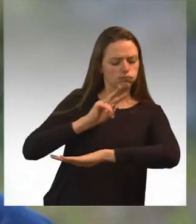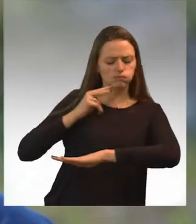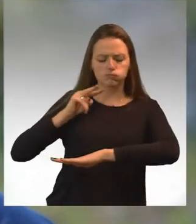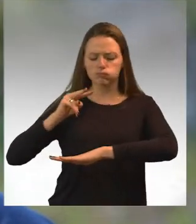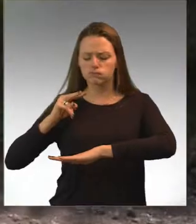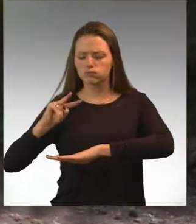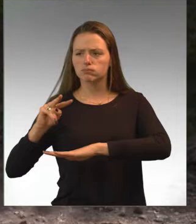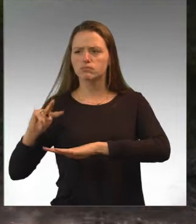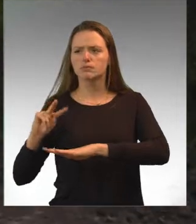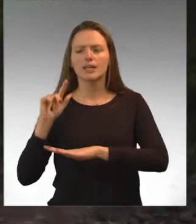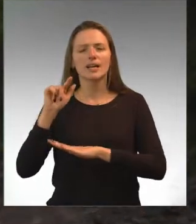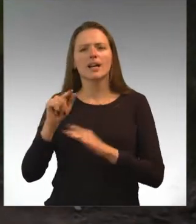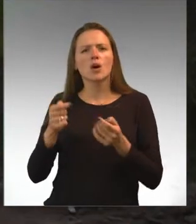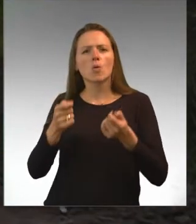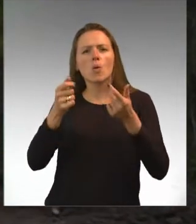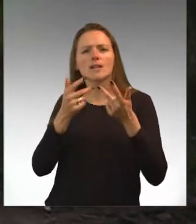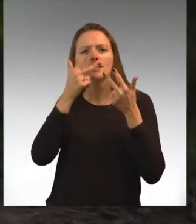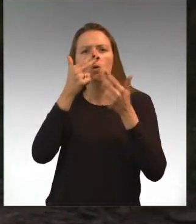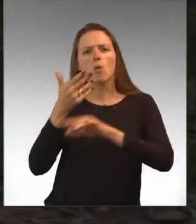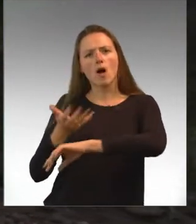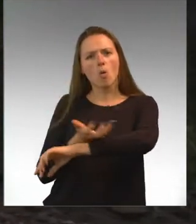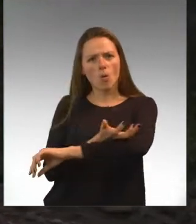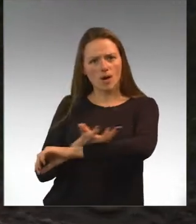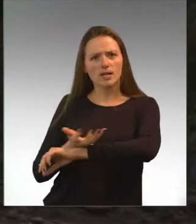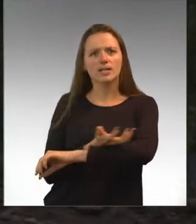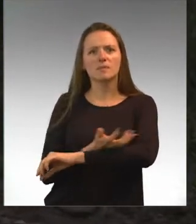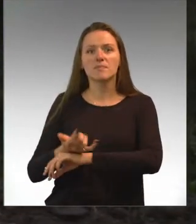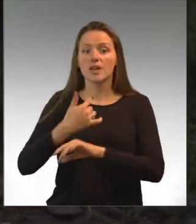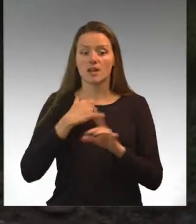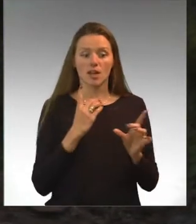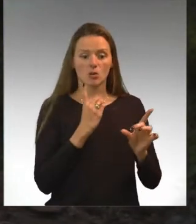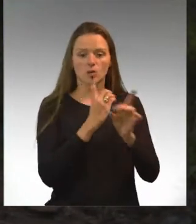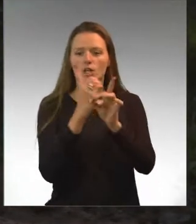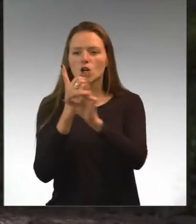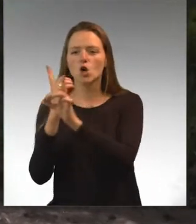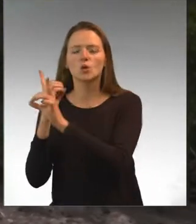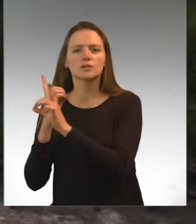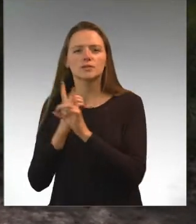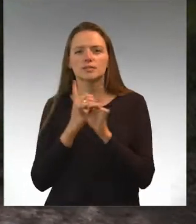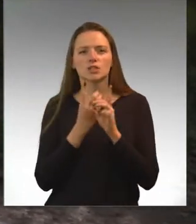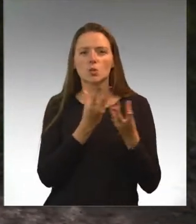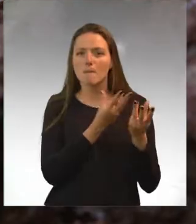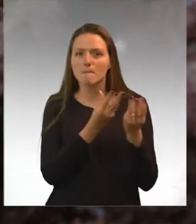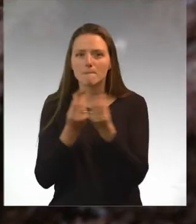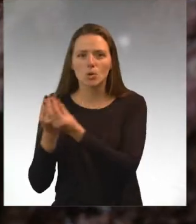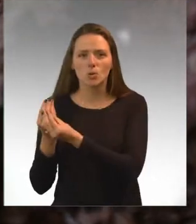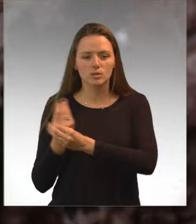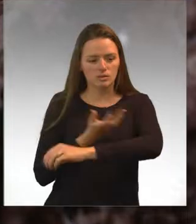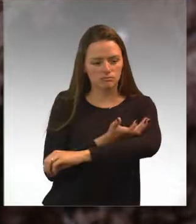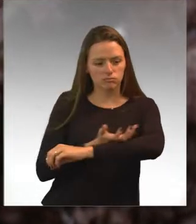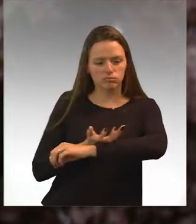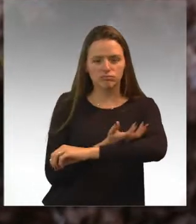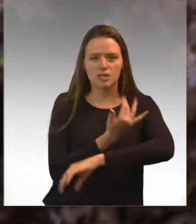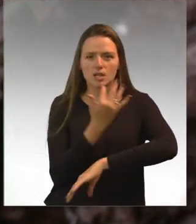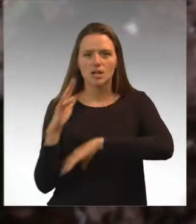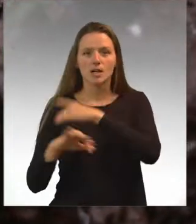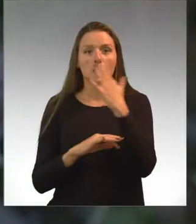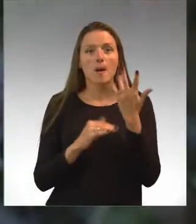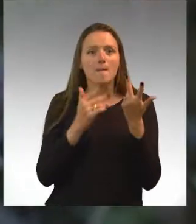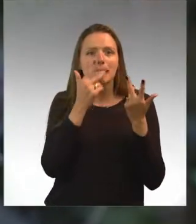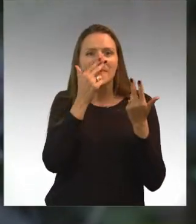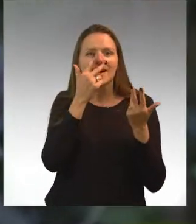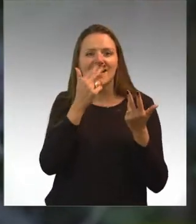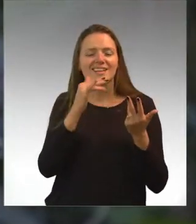semelhantes aqui a esse pasto. Aqui eu estou encontrando muitas das plantinhas que eu encontrei lá, parece jardins em